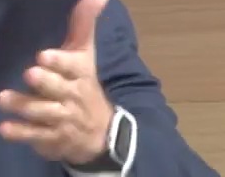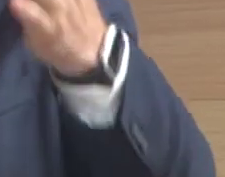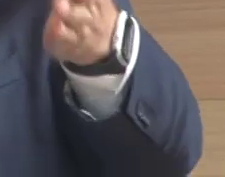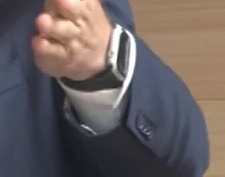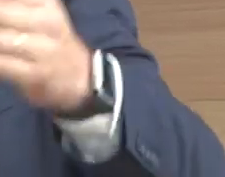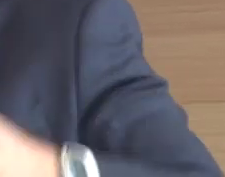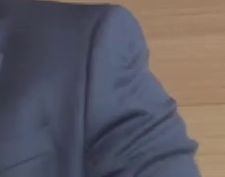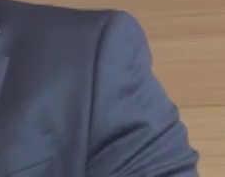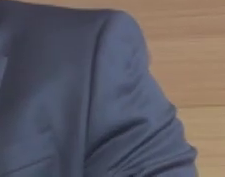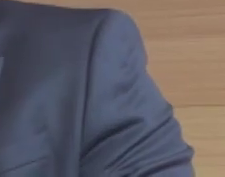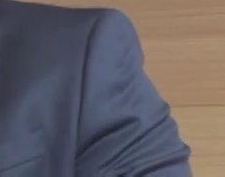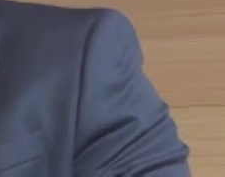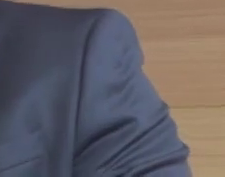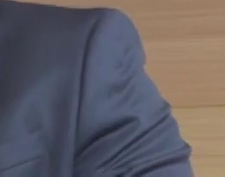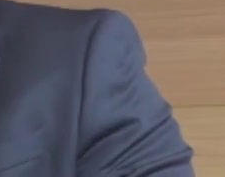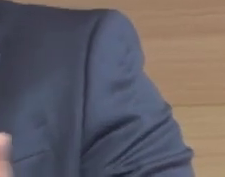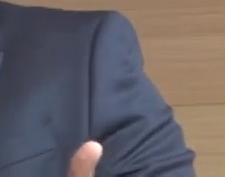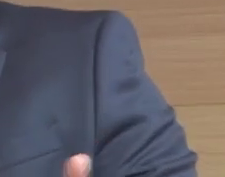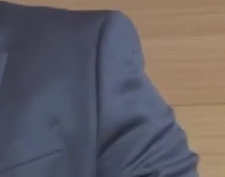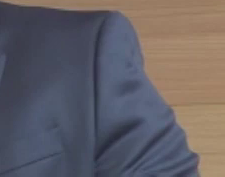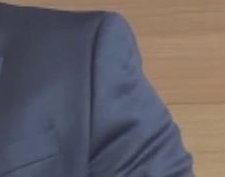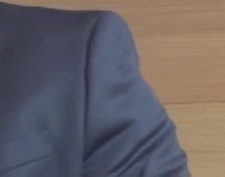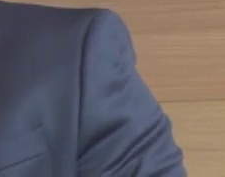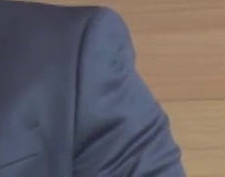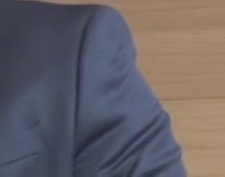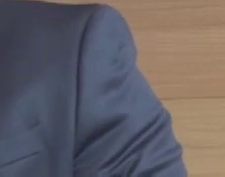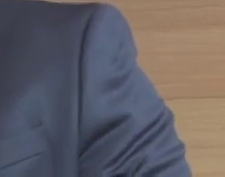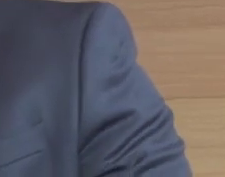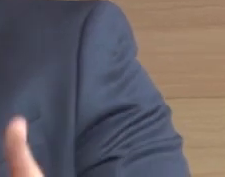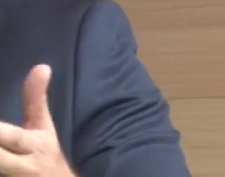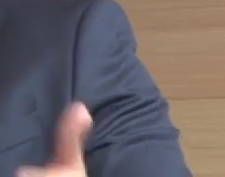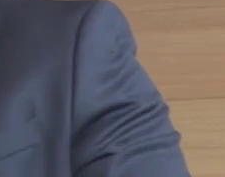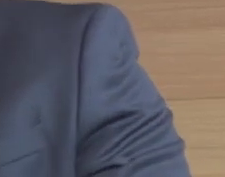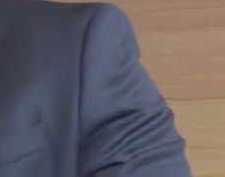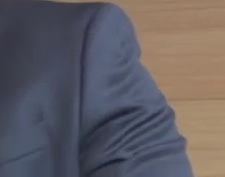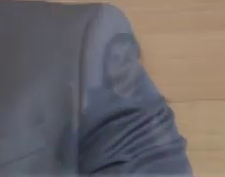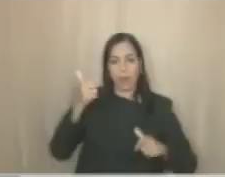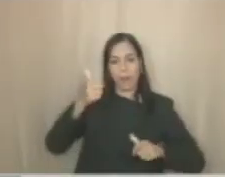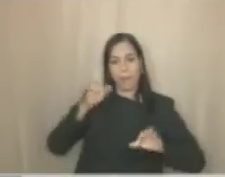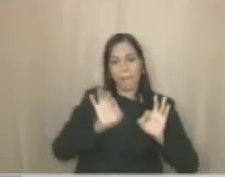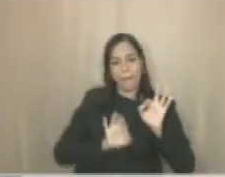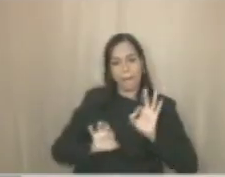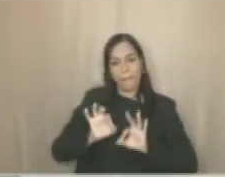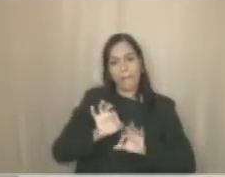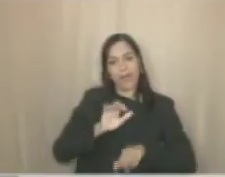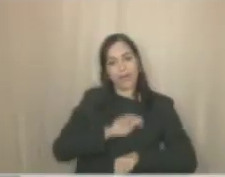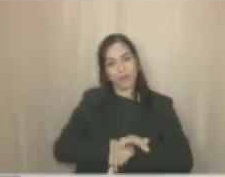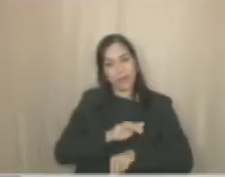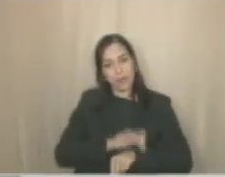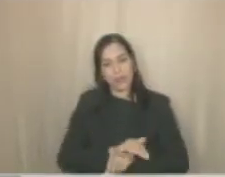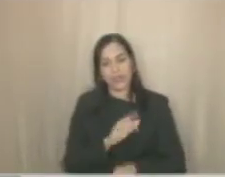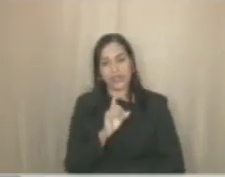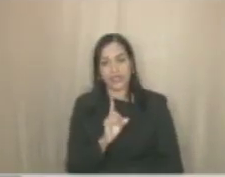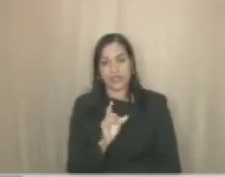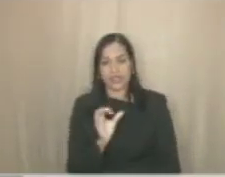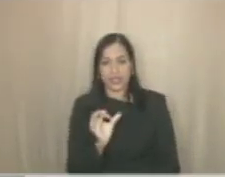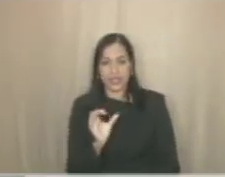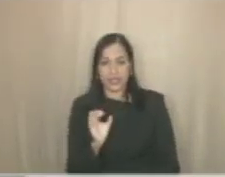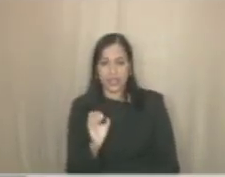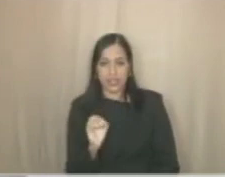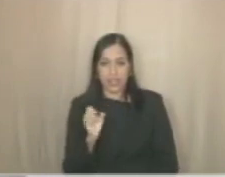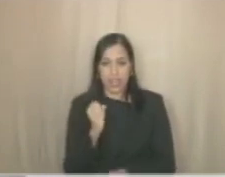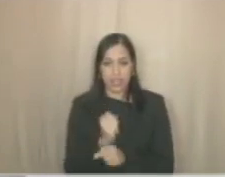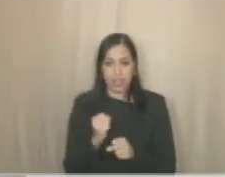ainda explicou a situação da creche Futuro do Amanhã, no bairro de São Martim. No exato momento, a gente tem 160